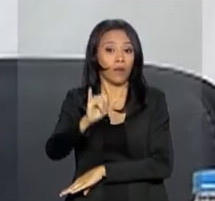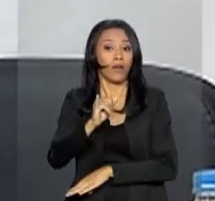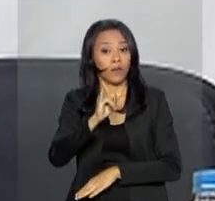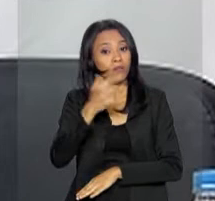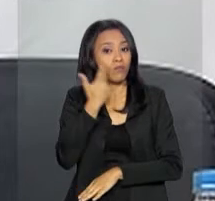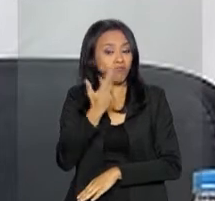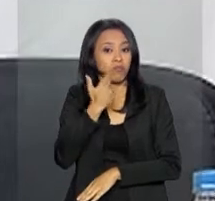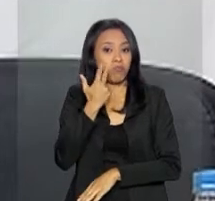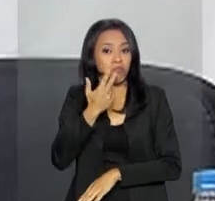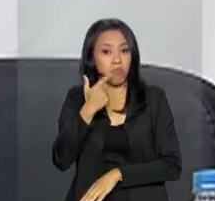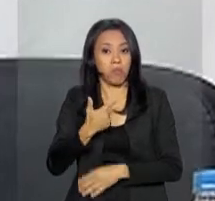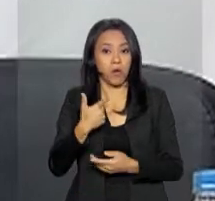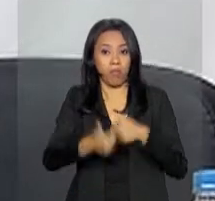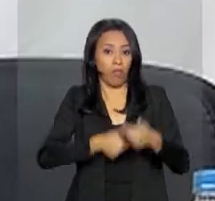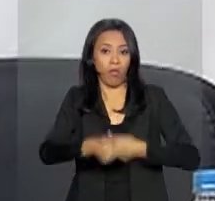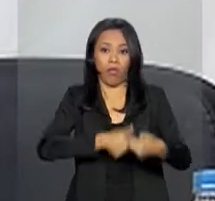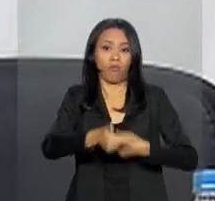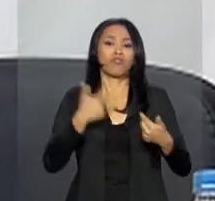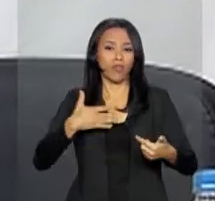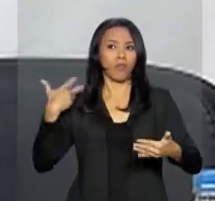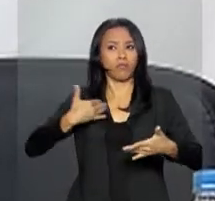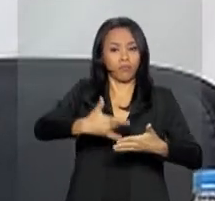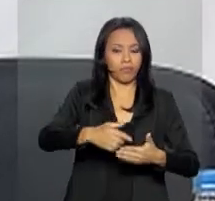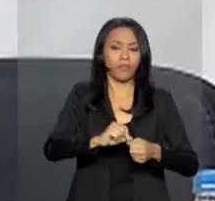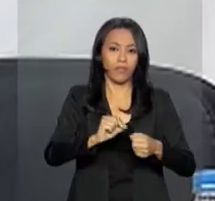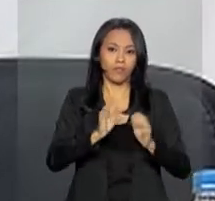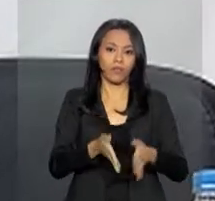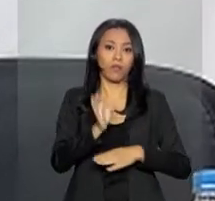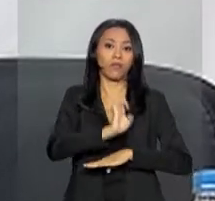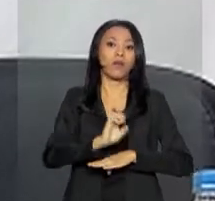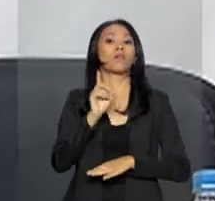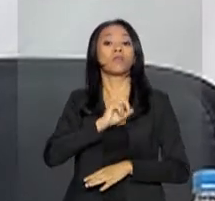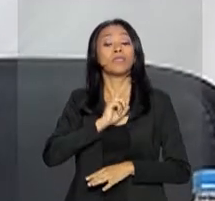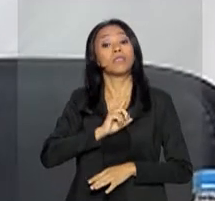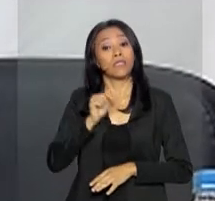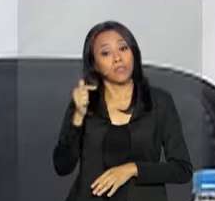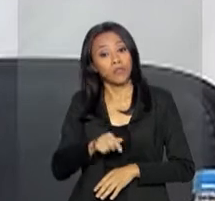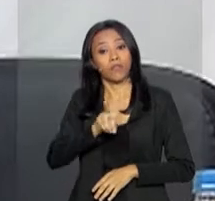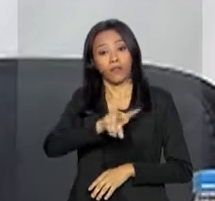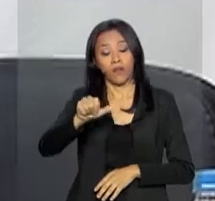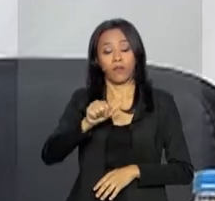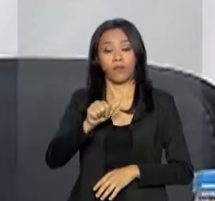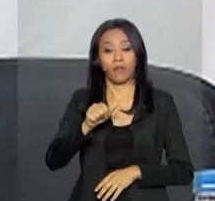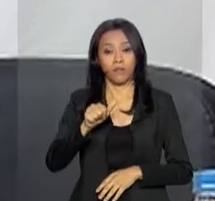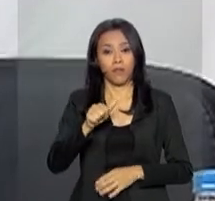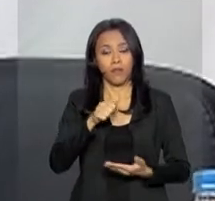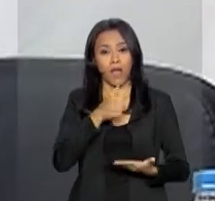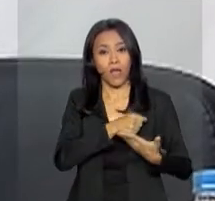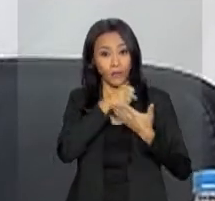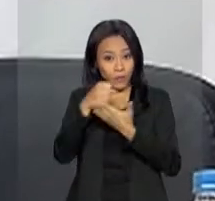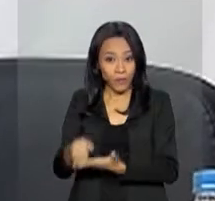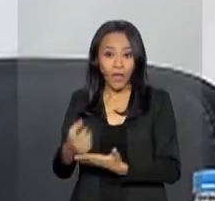rotina operacional, que já vem sendo feito, e com isso ajudar, né, esse espírito